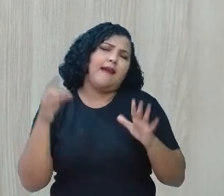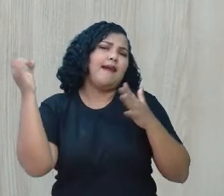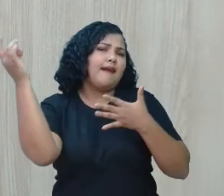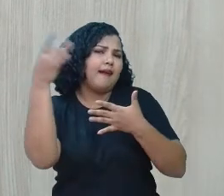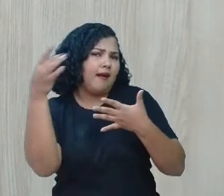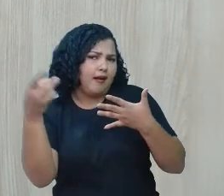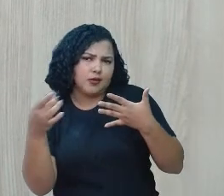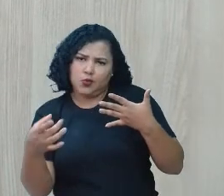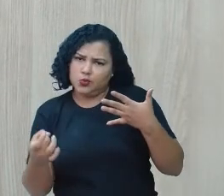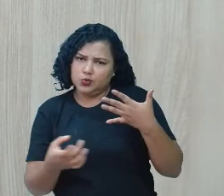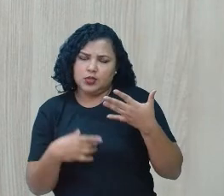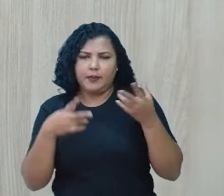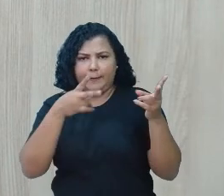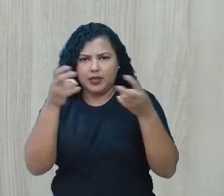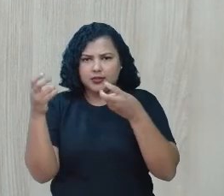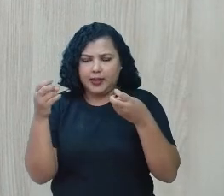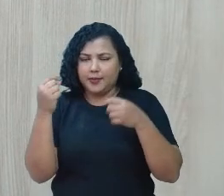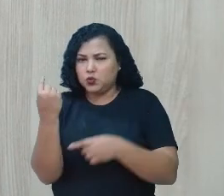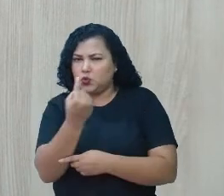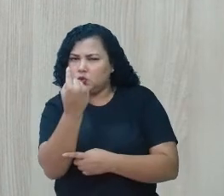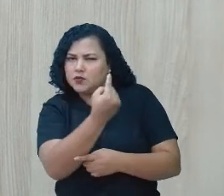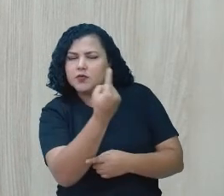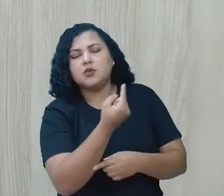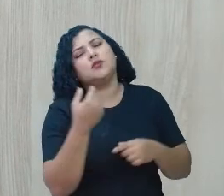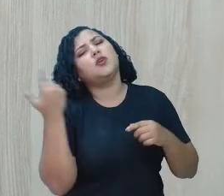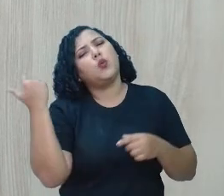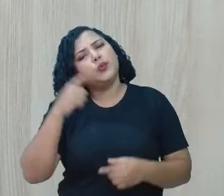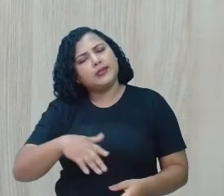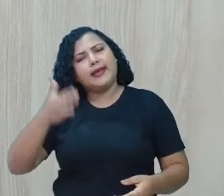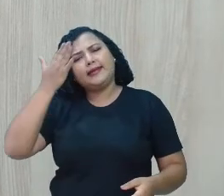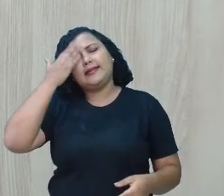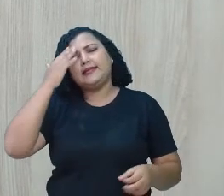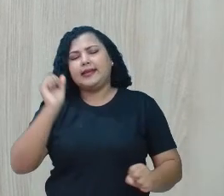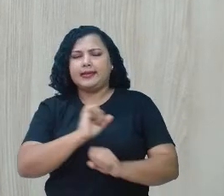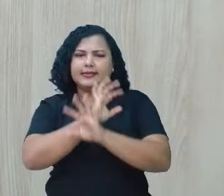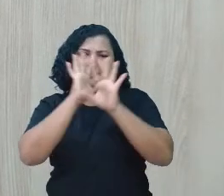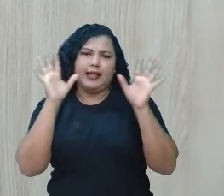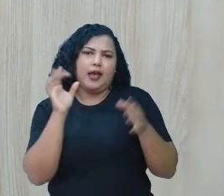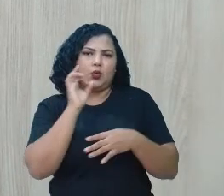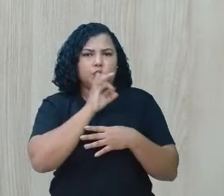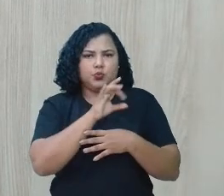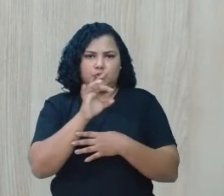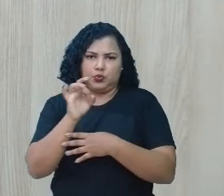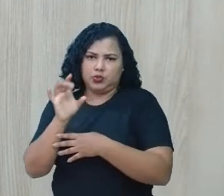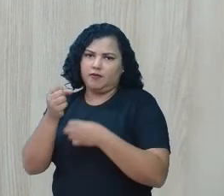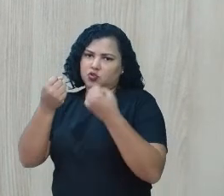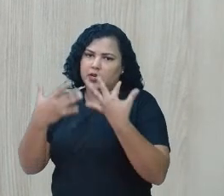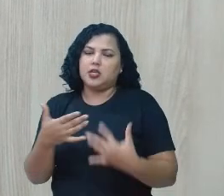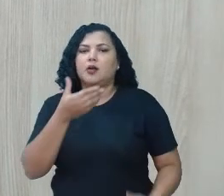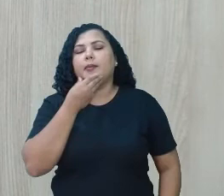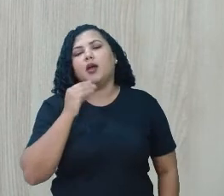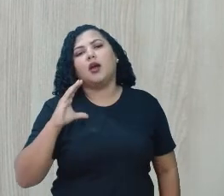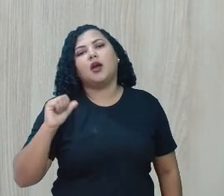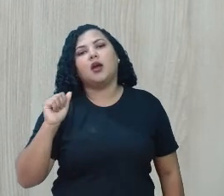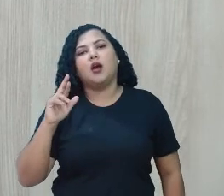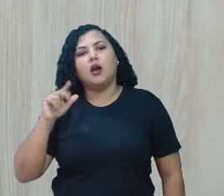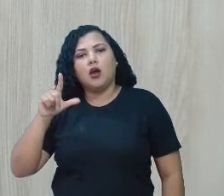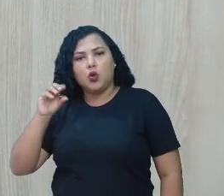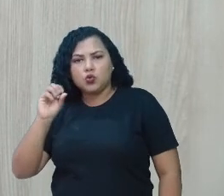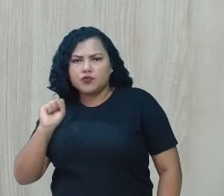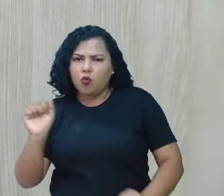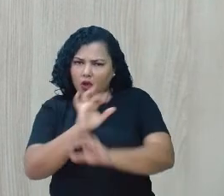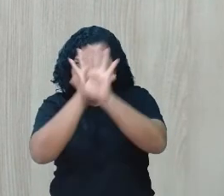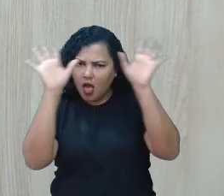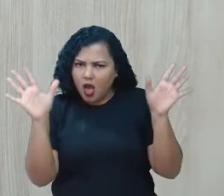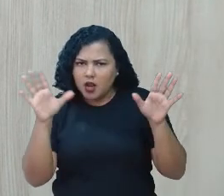conceito visto isoladamente você consegue compreender, como eu estava dizendo aqui, para Carlos, né? Como eu disse, ficou